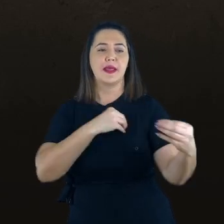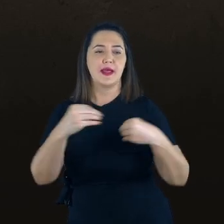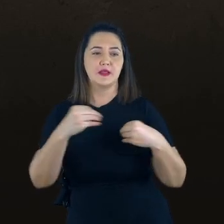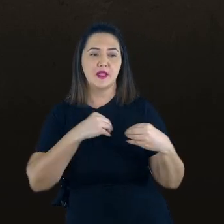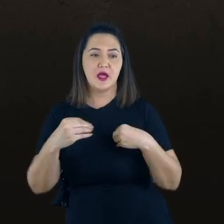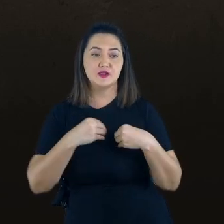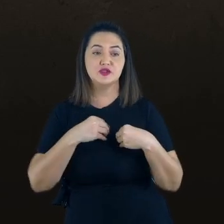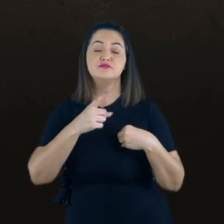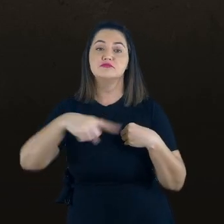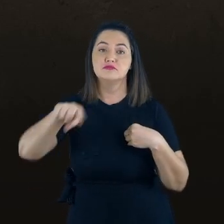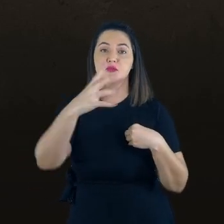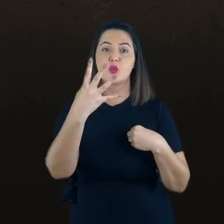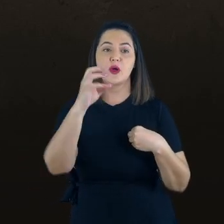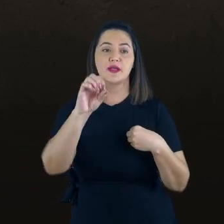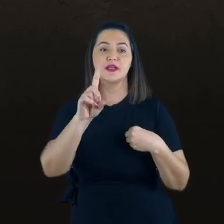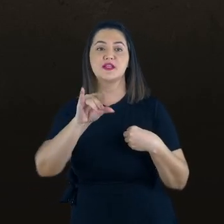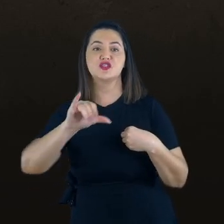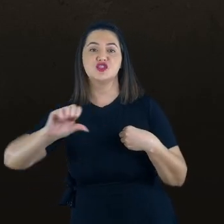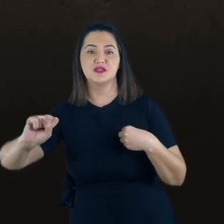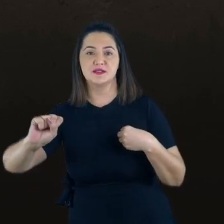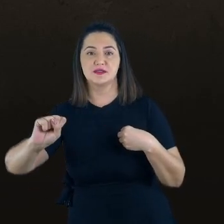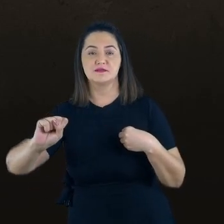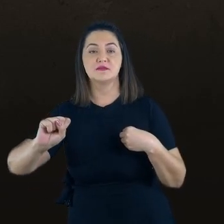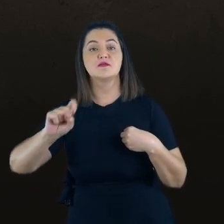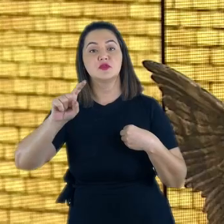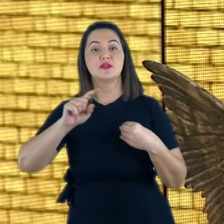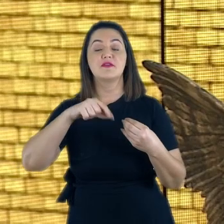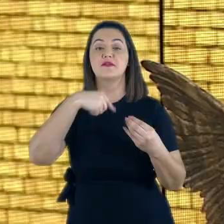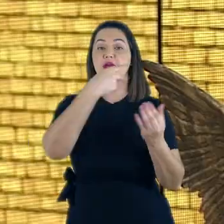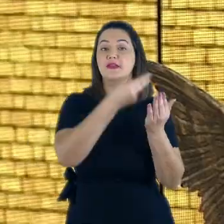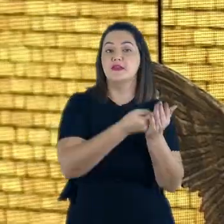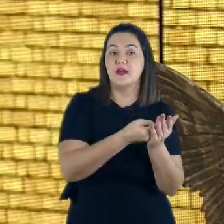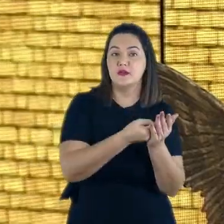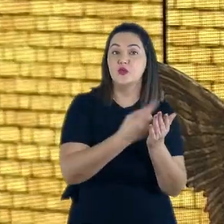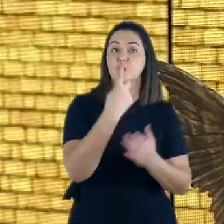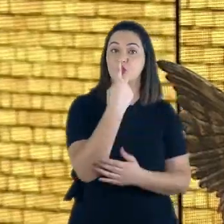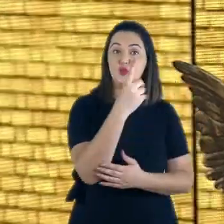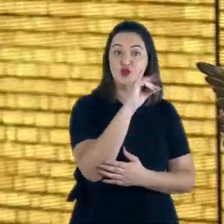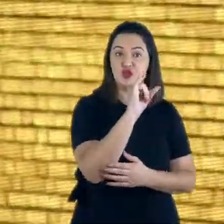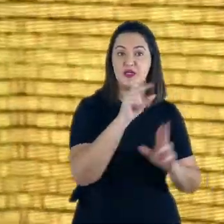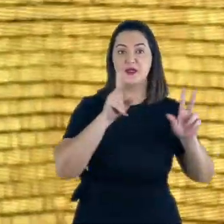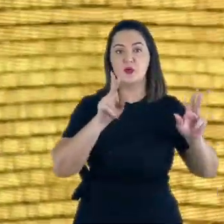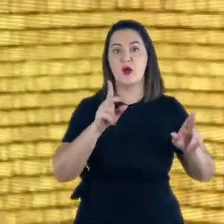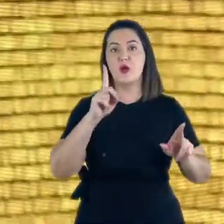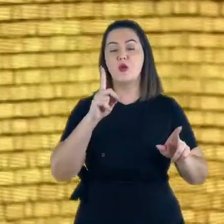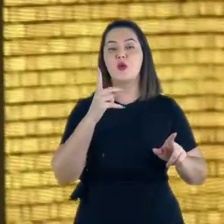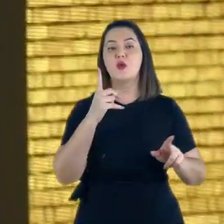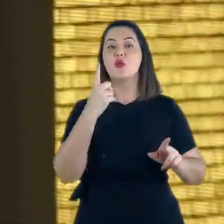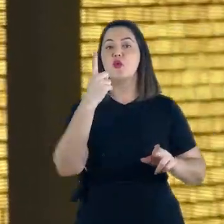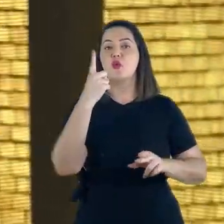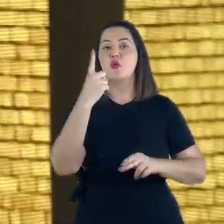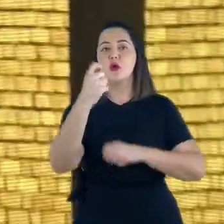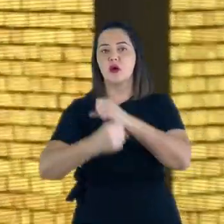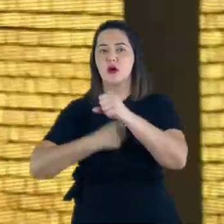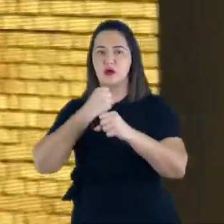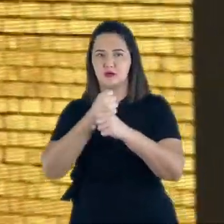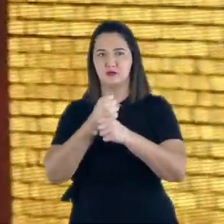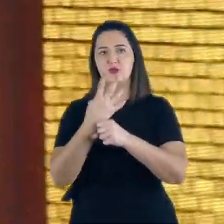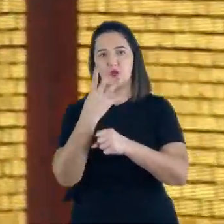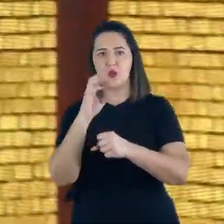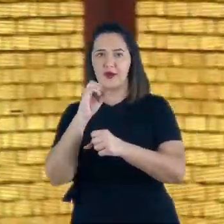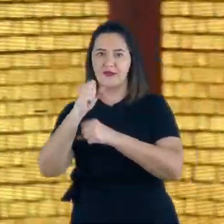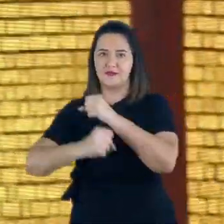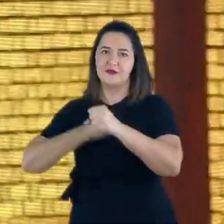você, um dia para cada ano. Bem, em muitos casos, esses dois versículos compreendem a